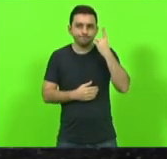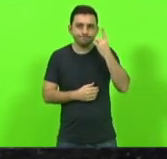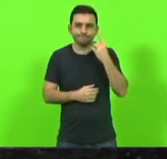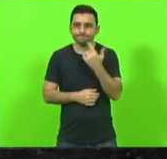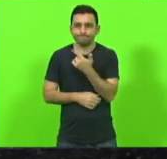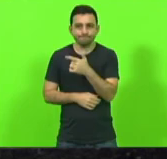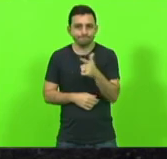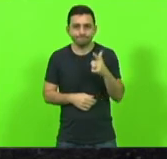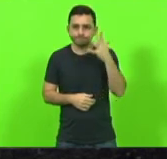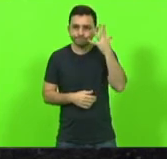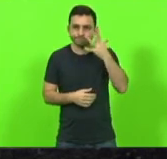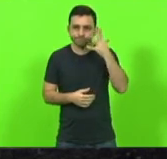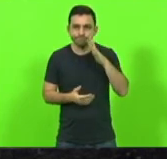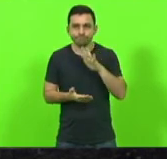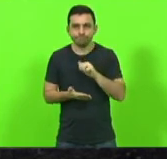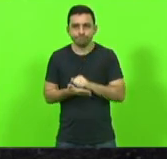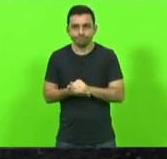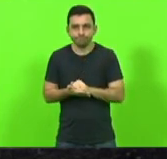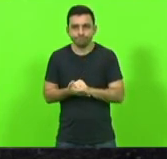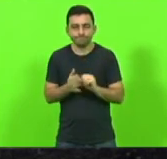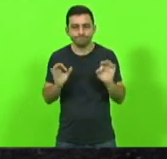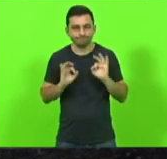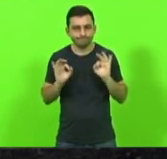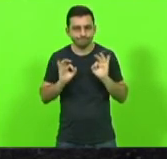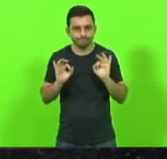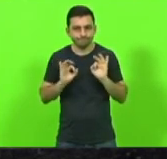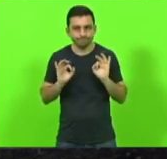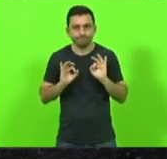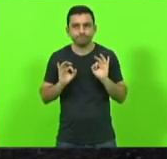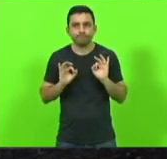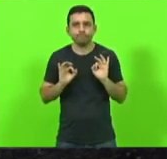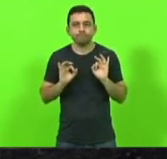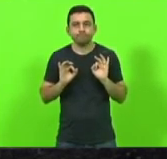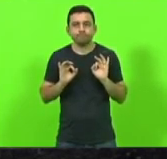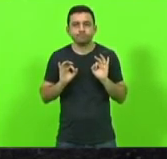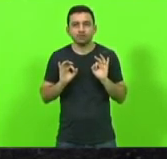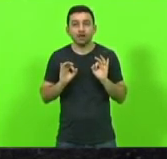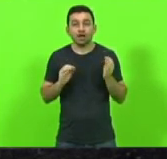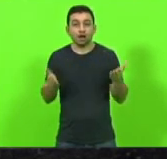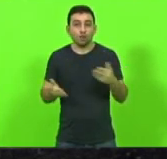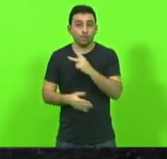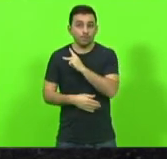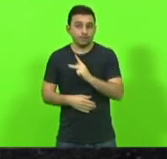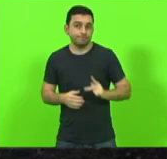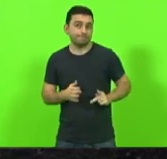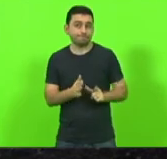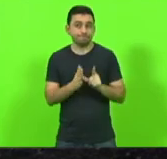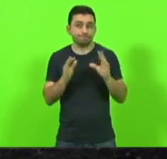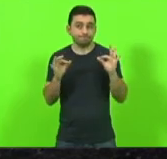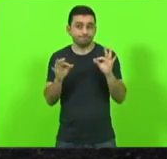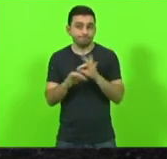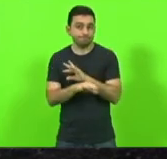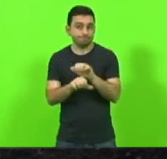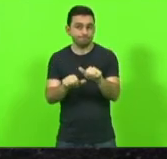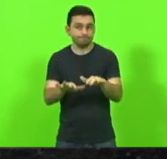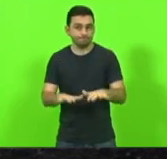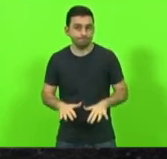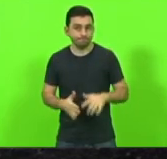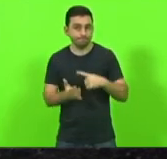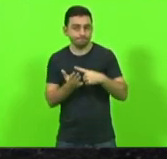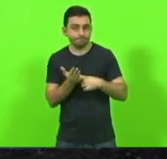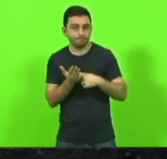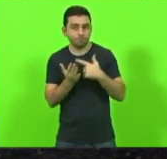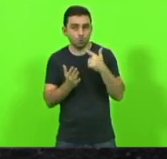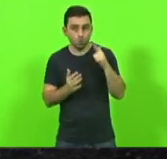mais oradores inscritos e nada mais havendo a deliberar, esta presidência, antes de encerrar a presente sessão, convoca outra